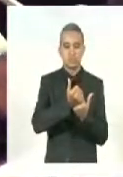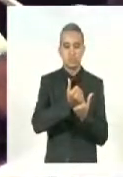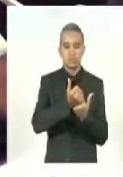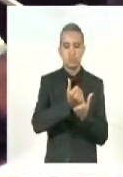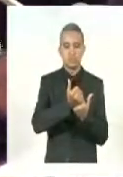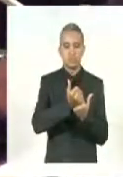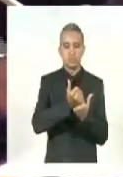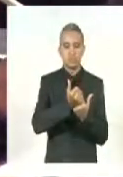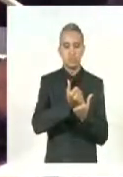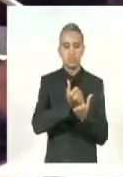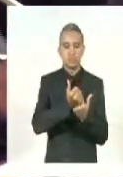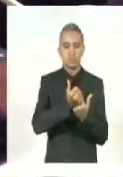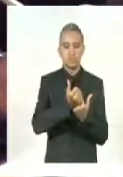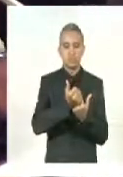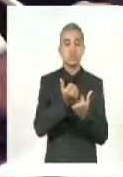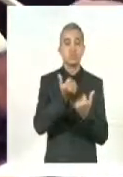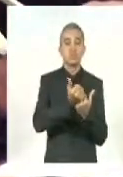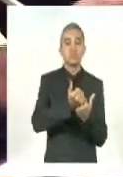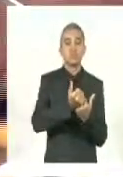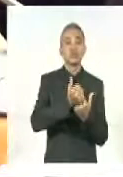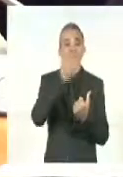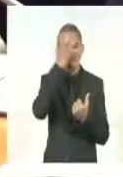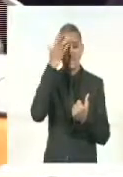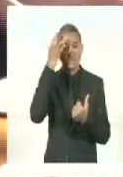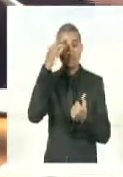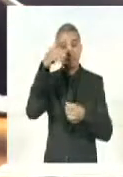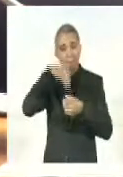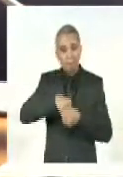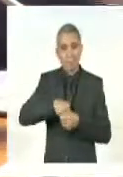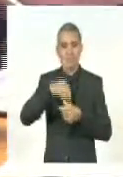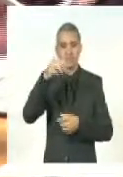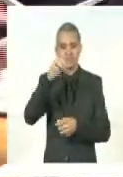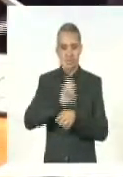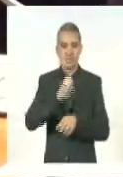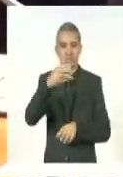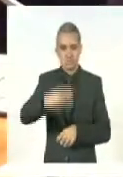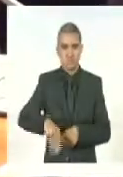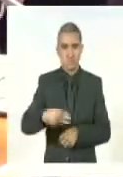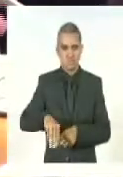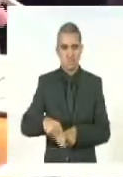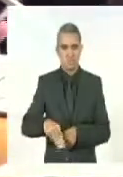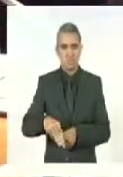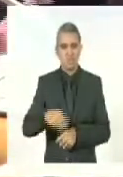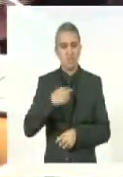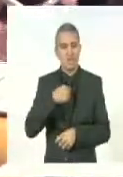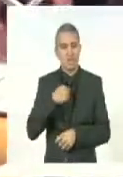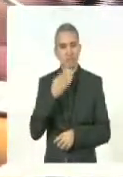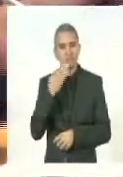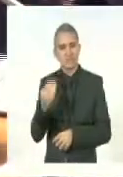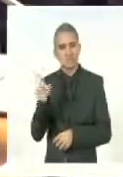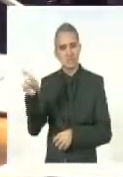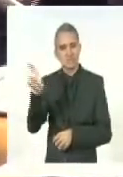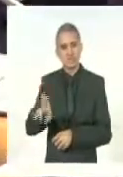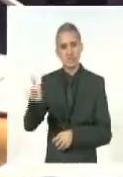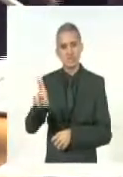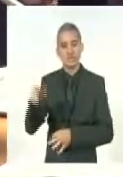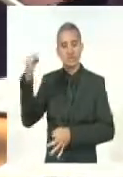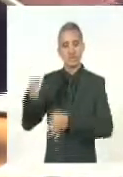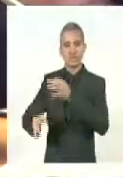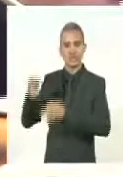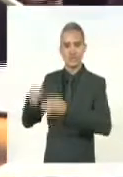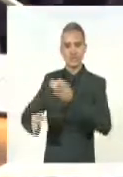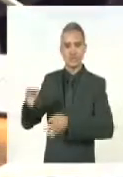de um funcionário da administração direta e indireta. Eu queria que ele usasse o Twitter como jurista. Eu quero falar aqui como jurista, não como